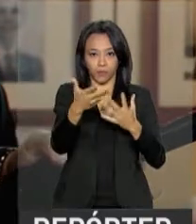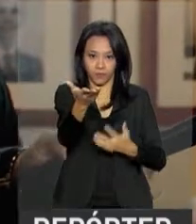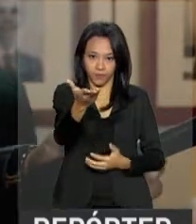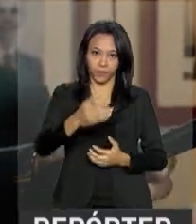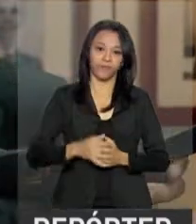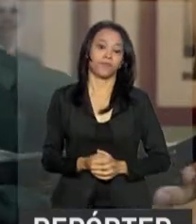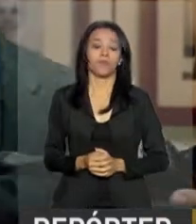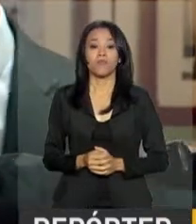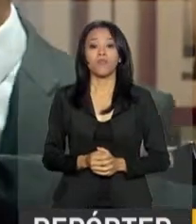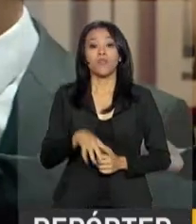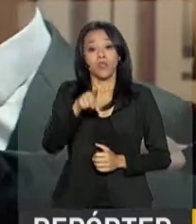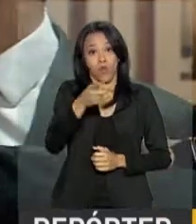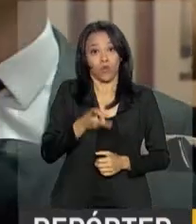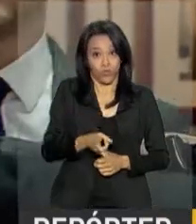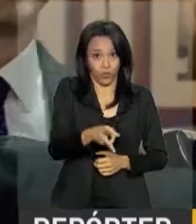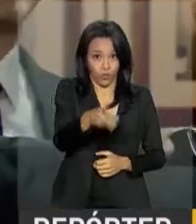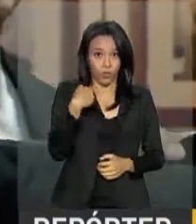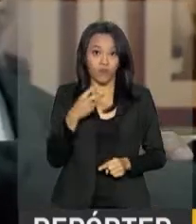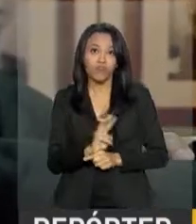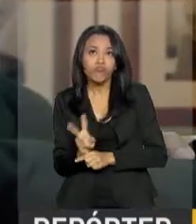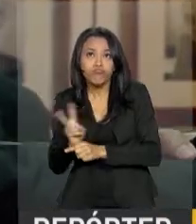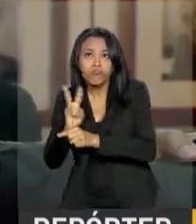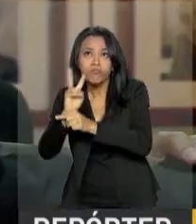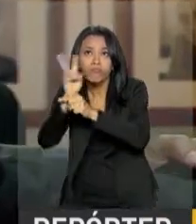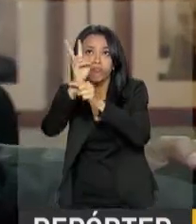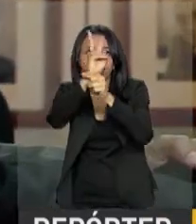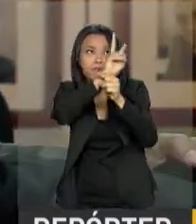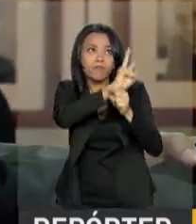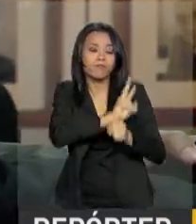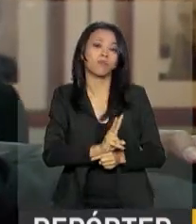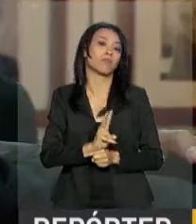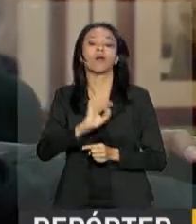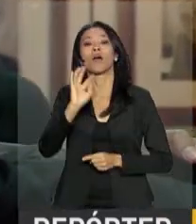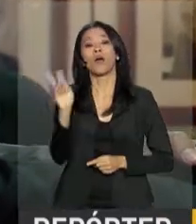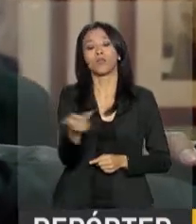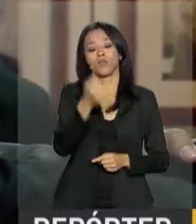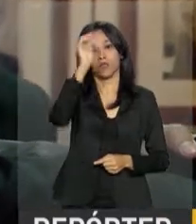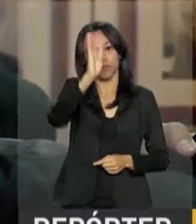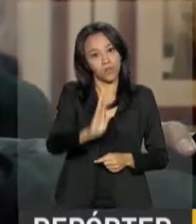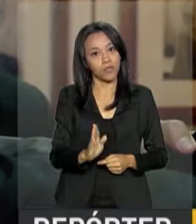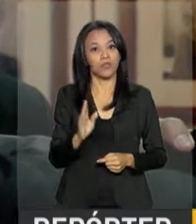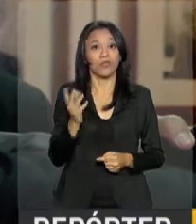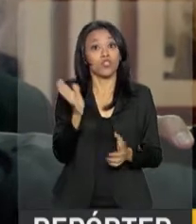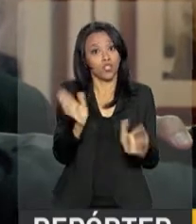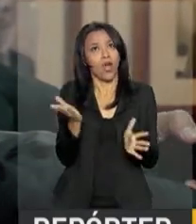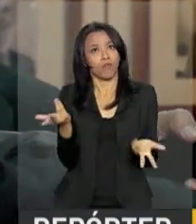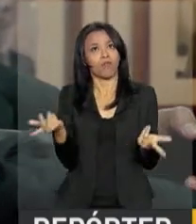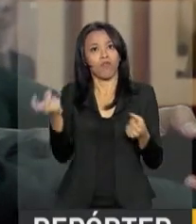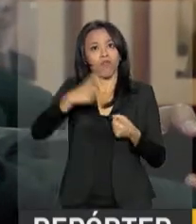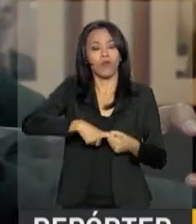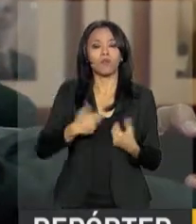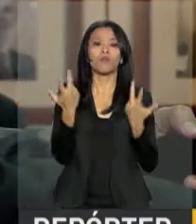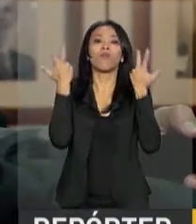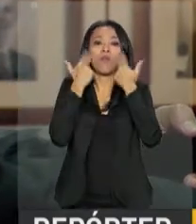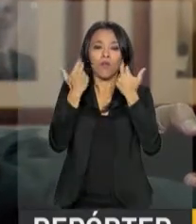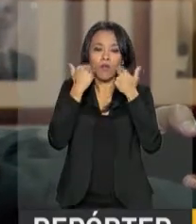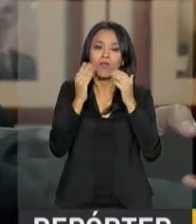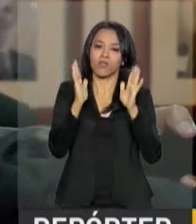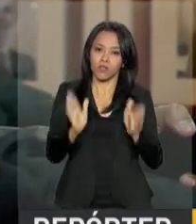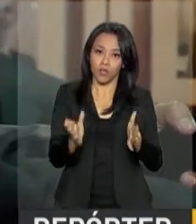monitoramento continua embora a situação do país seja de absoluta normalidade nós vamos